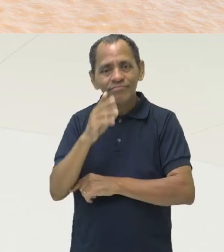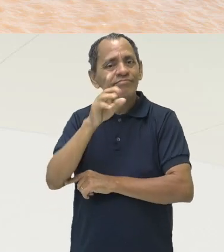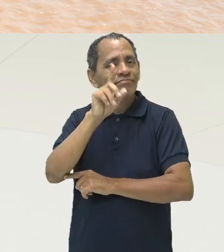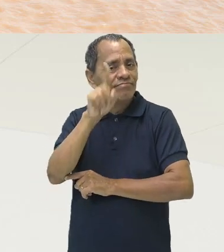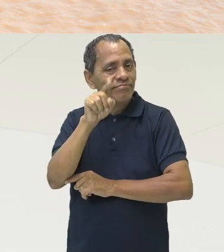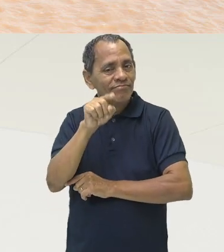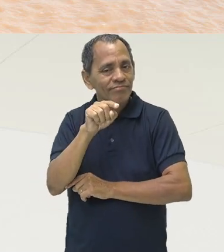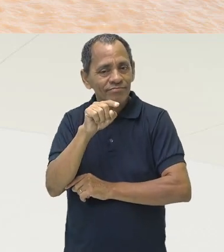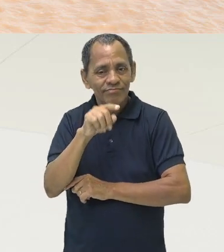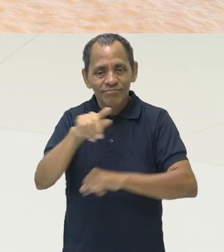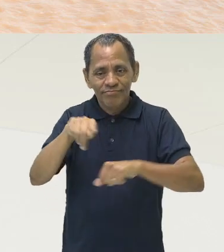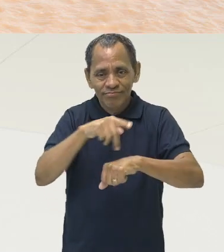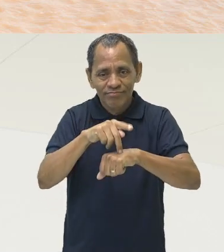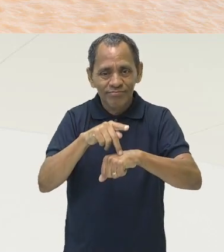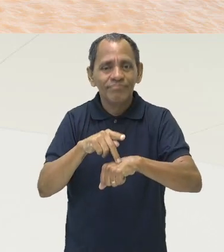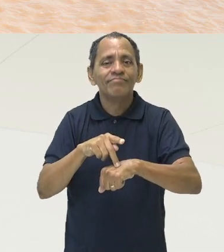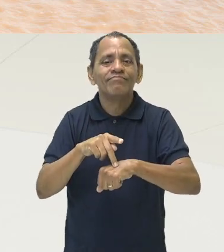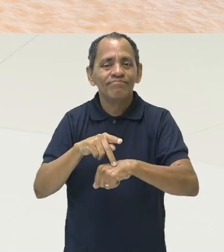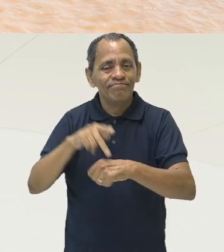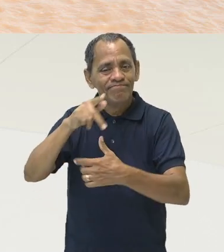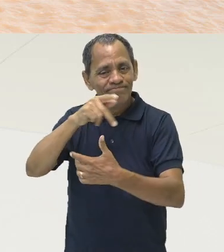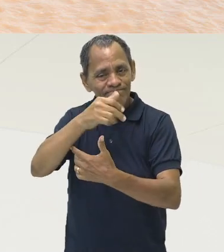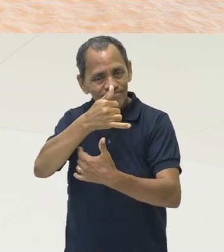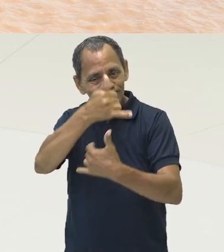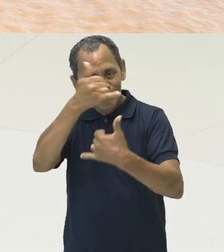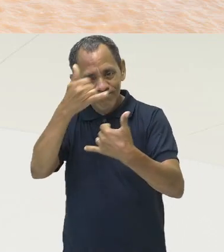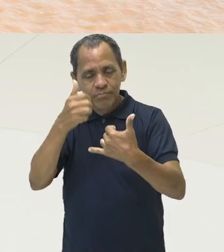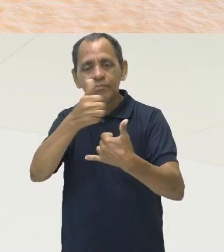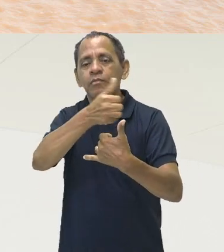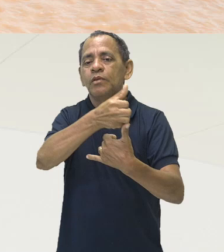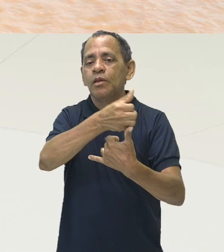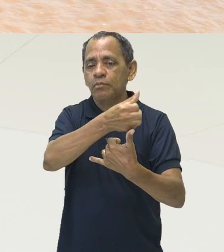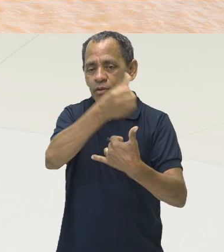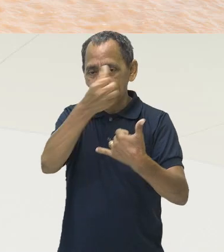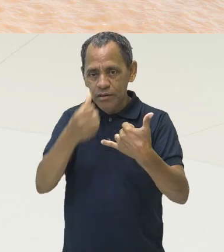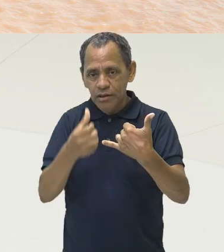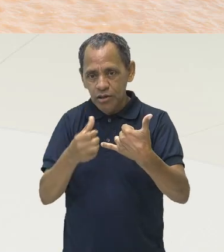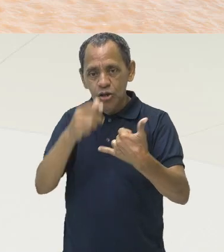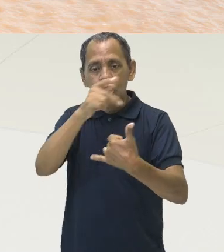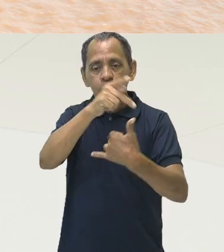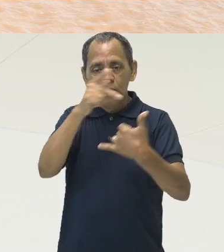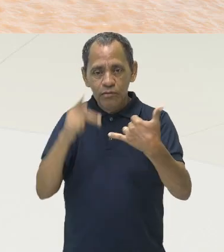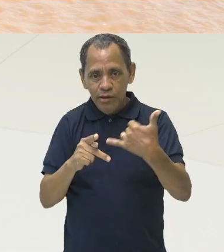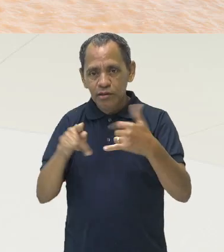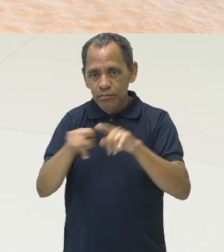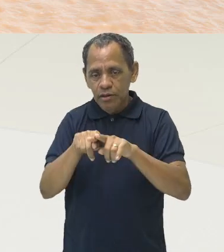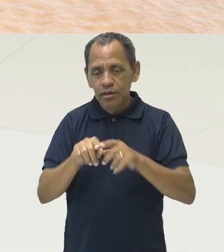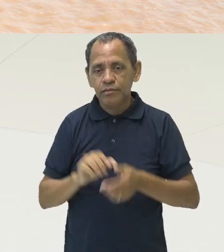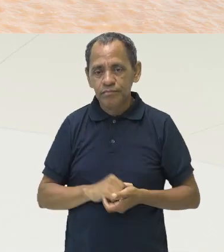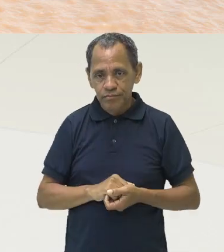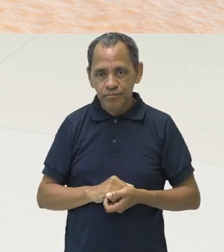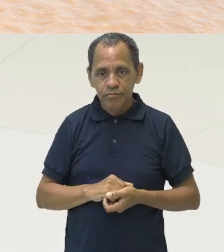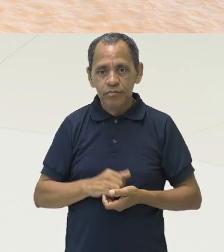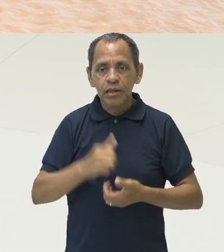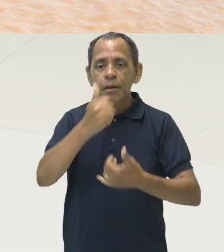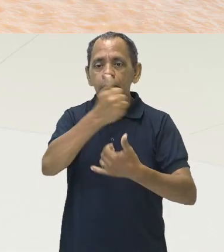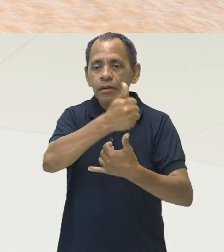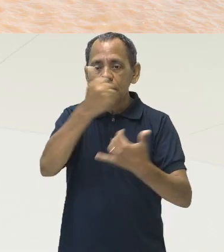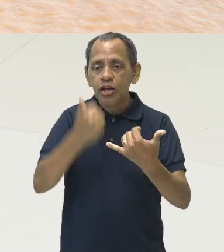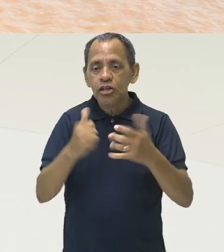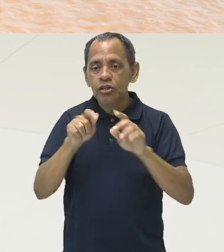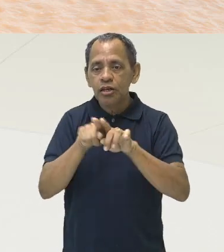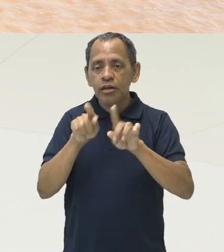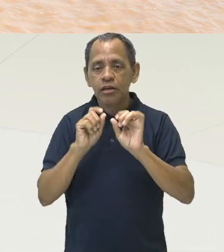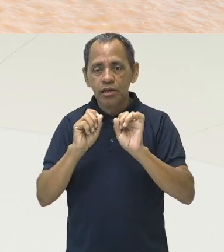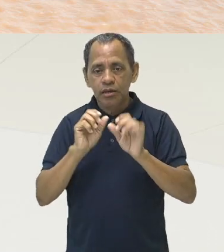país privilegiado com relação à disponibilidade da água. Por quê? Porque ele detém cerca de 53% do